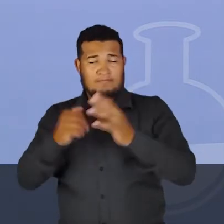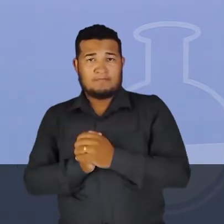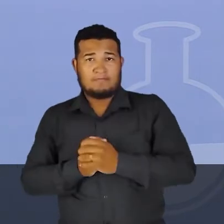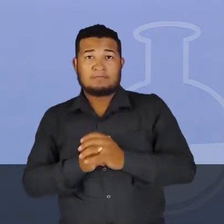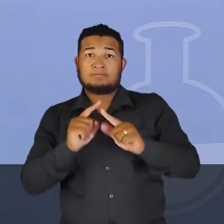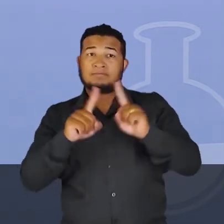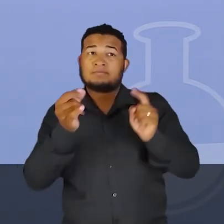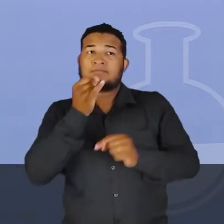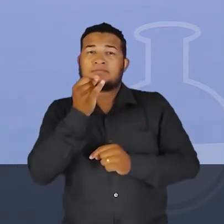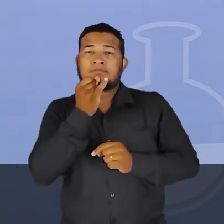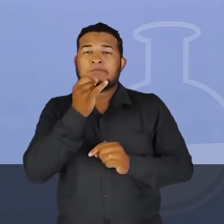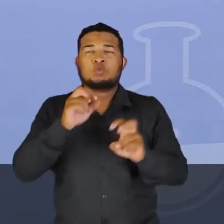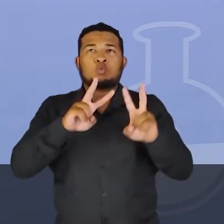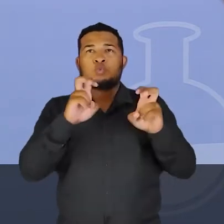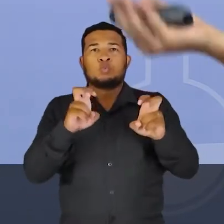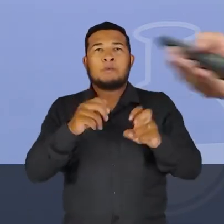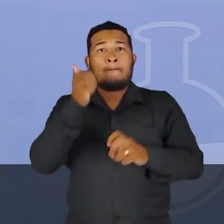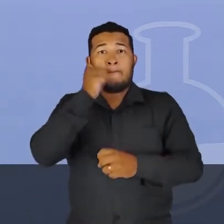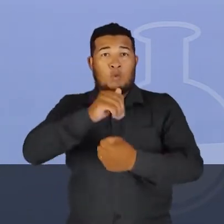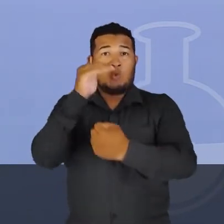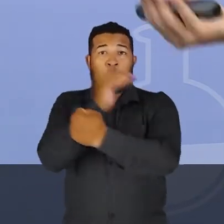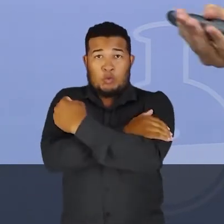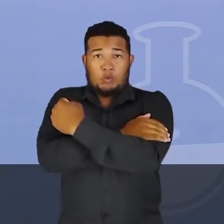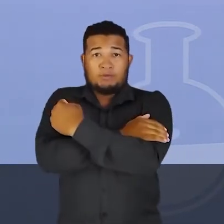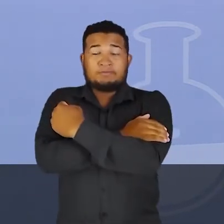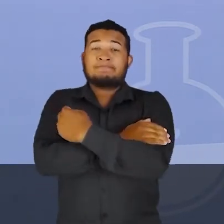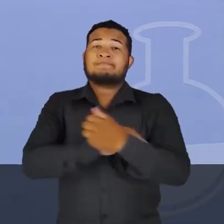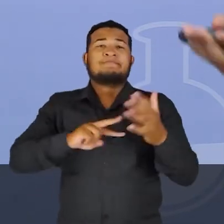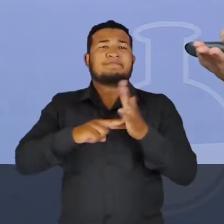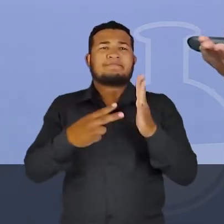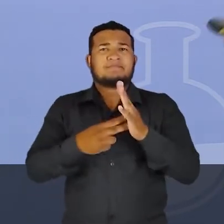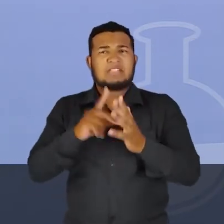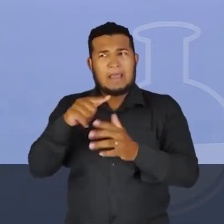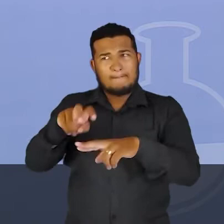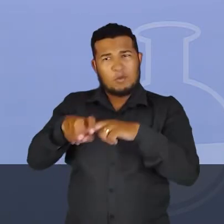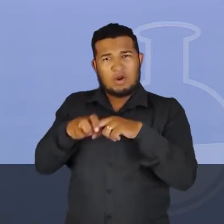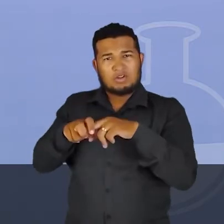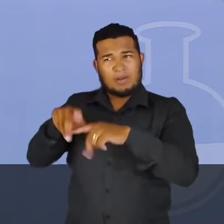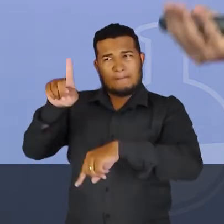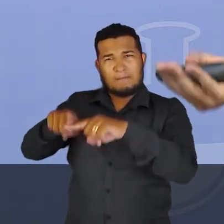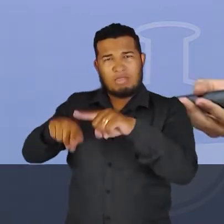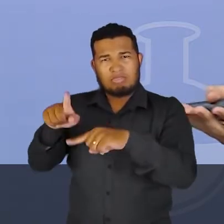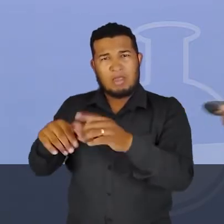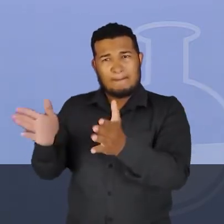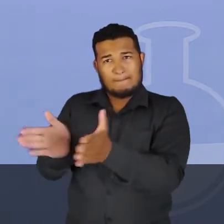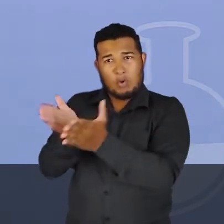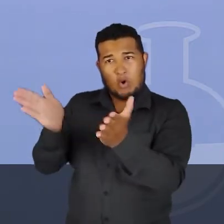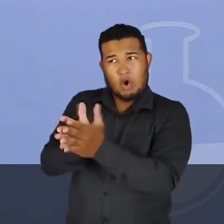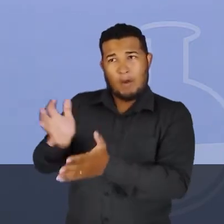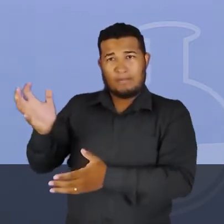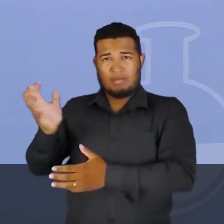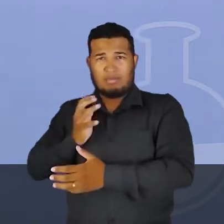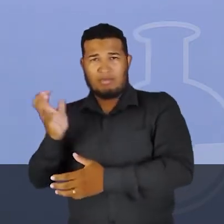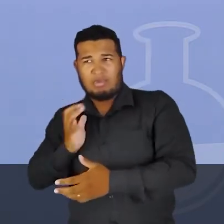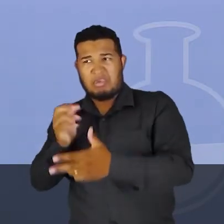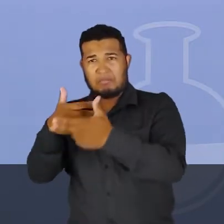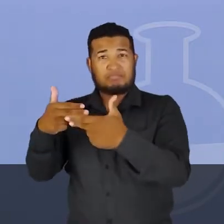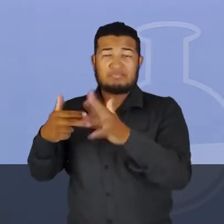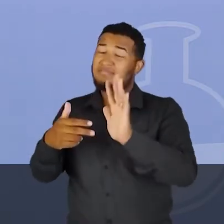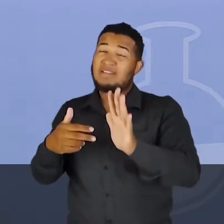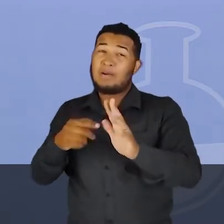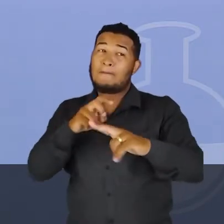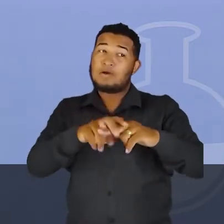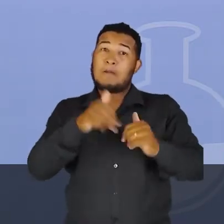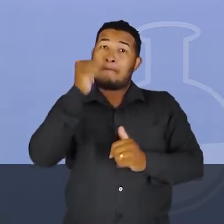está falando, sei lá, de um movimento feminista sobre as mulheres, isso transcende. Eu não estou falando de mulheres pobres ou ricas ou de determinada